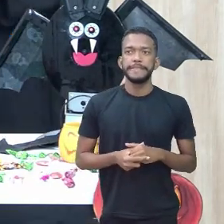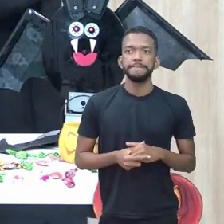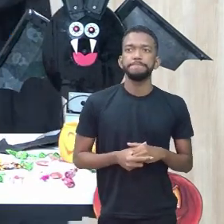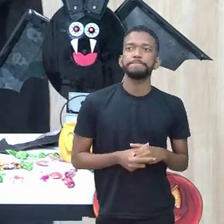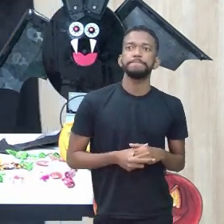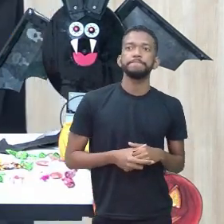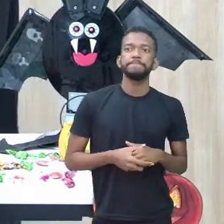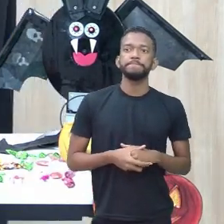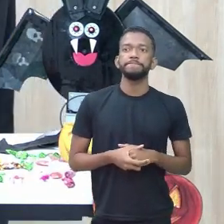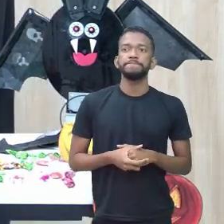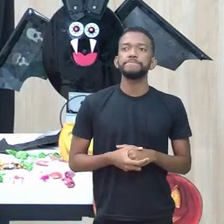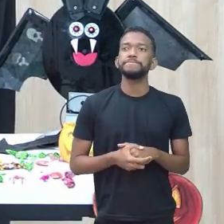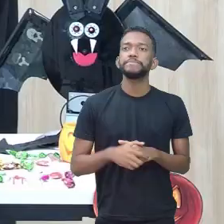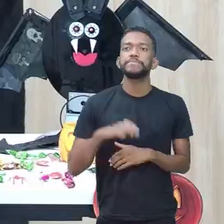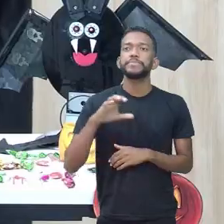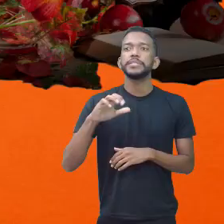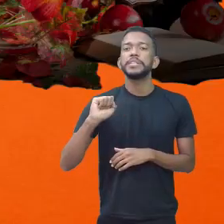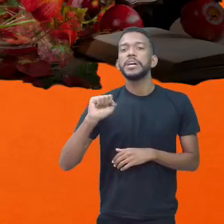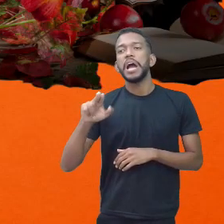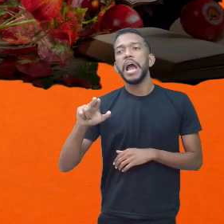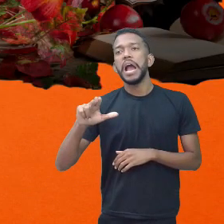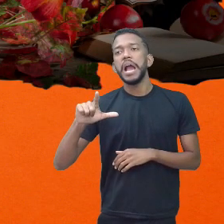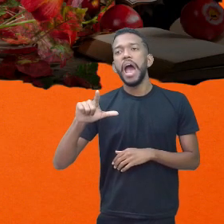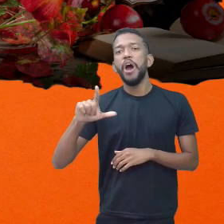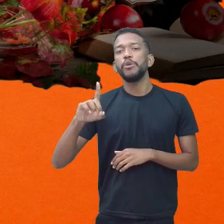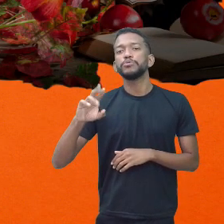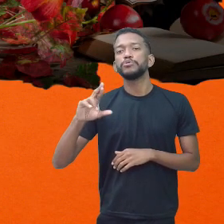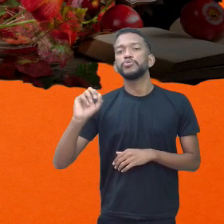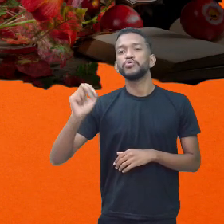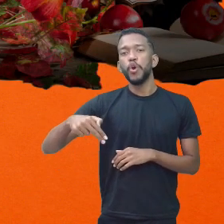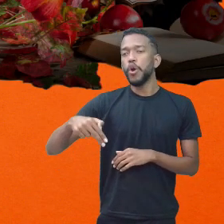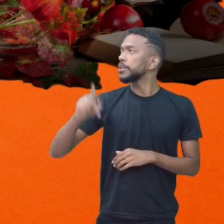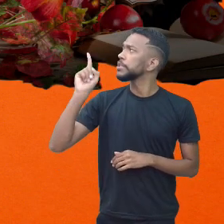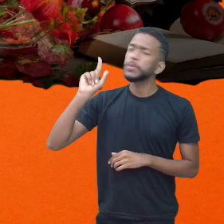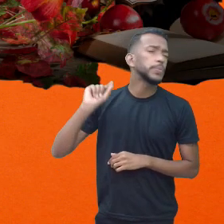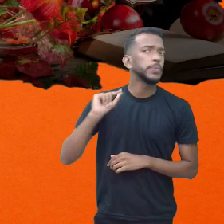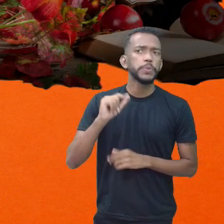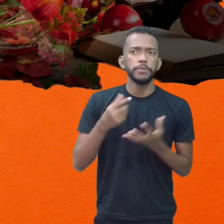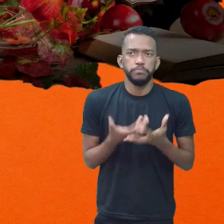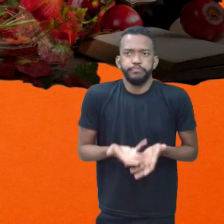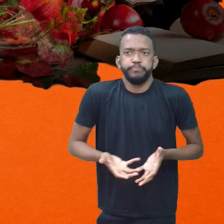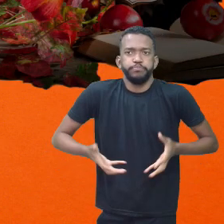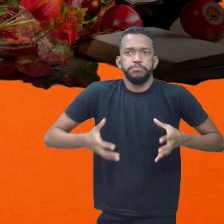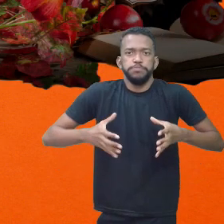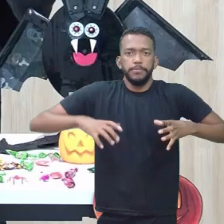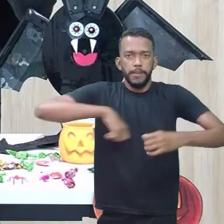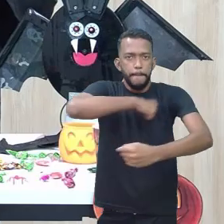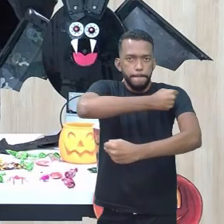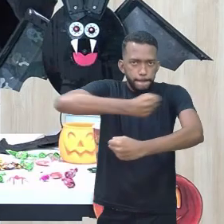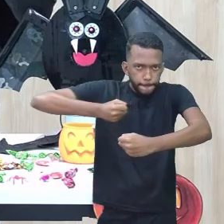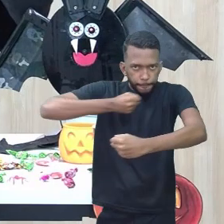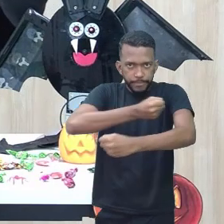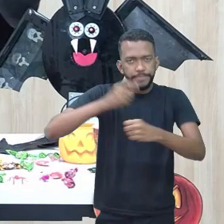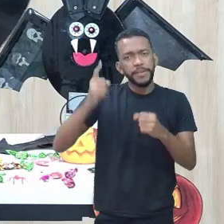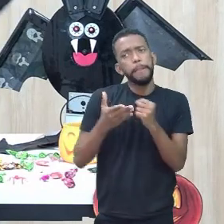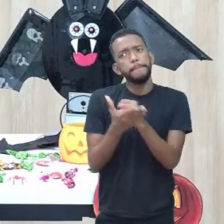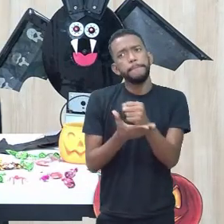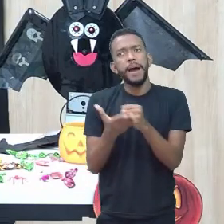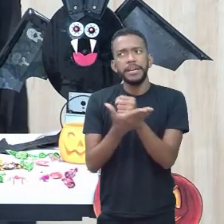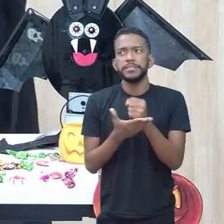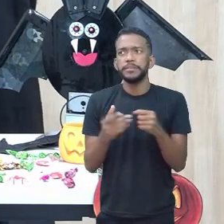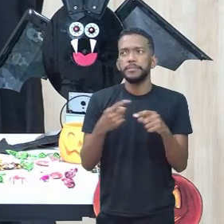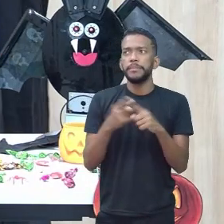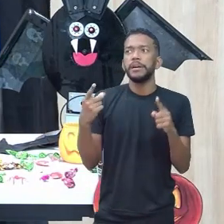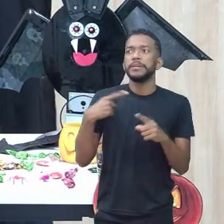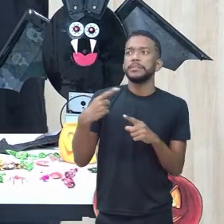a gente quer fazer. Cauldron. Isso aqui é o seguinte... o caldeirão era o utensílio básico de todo mundo, mas aí como eles